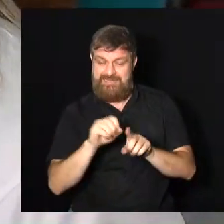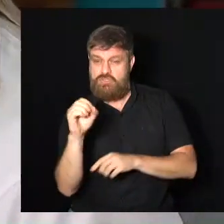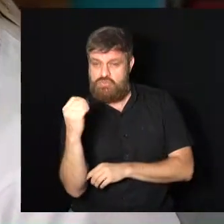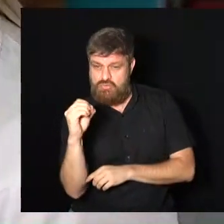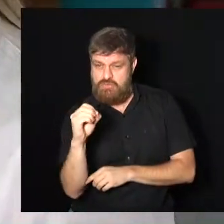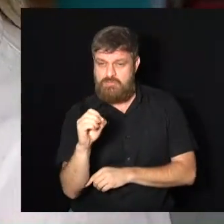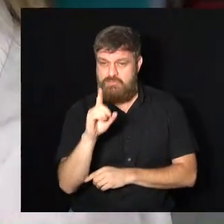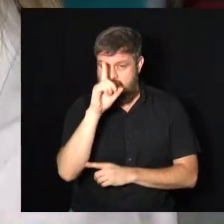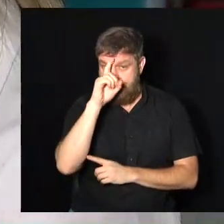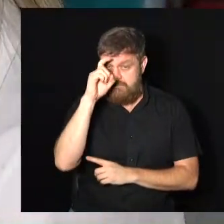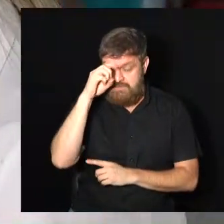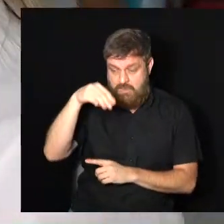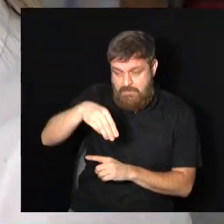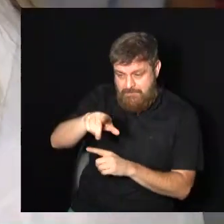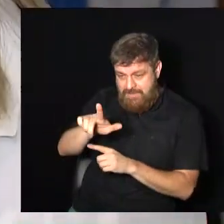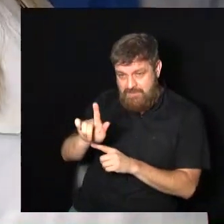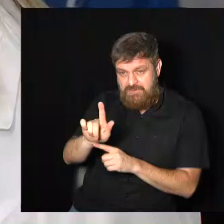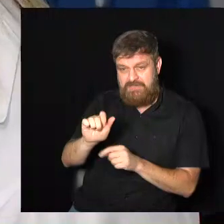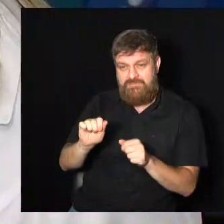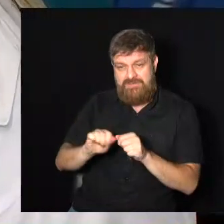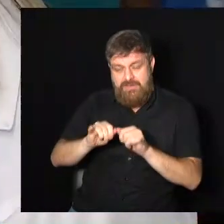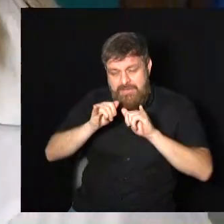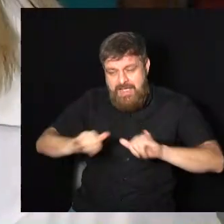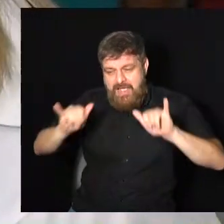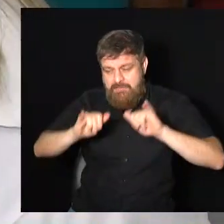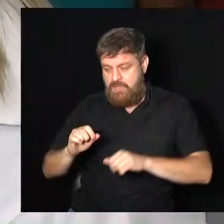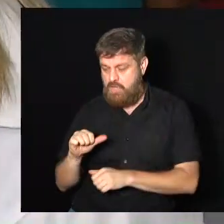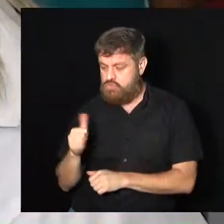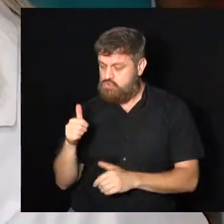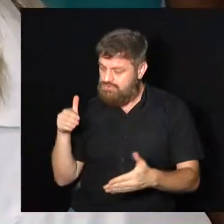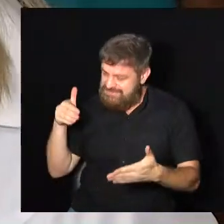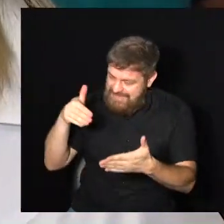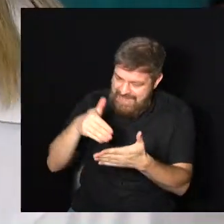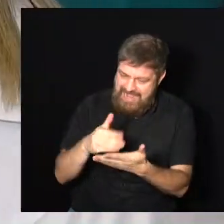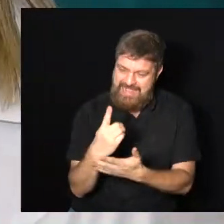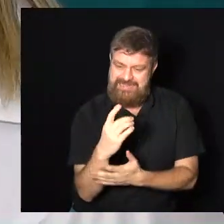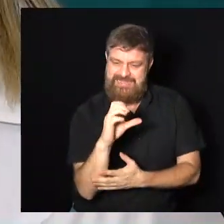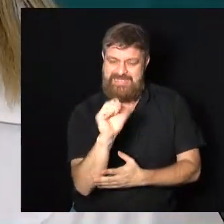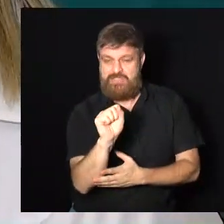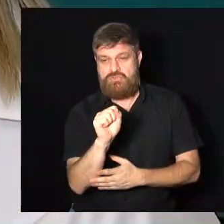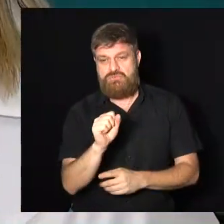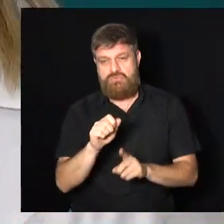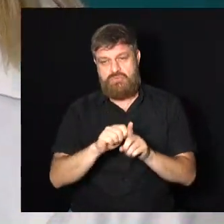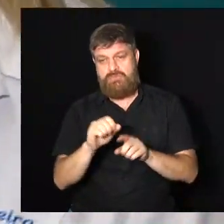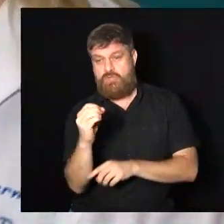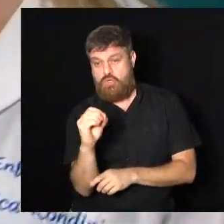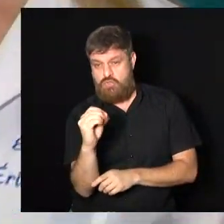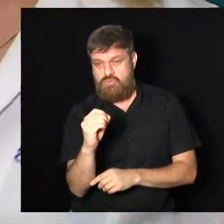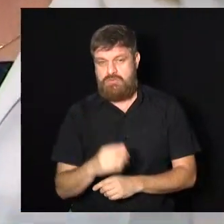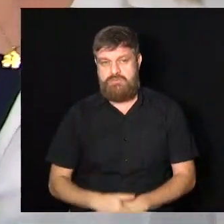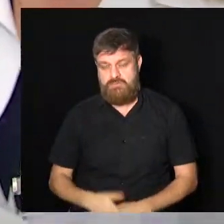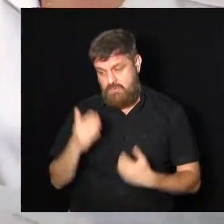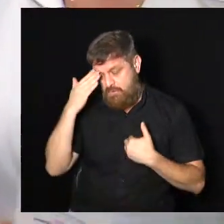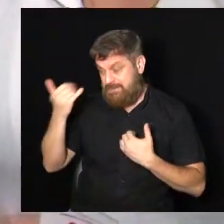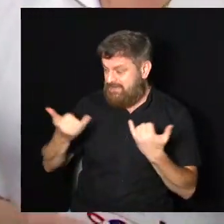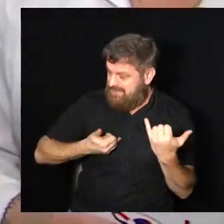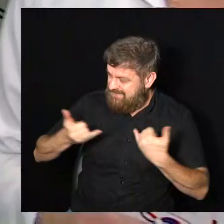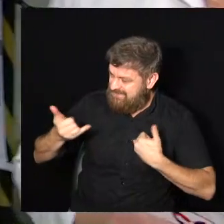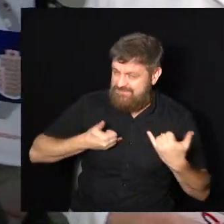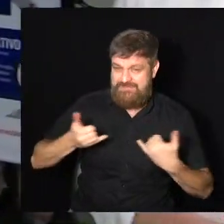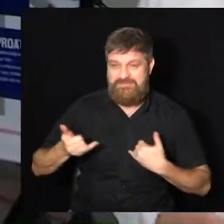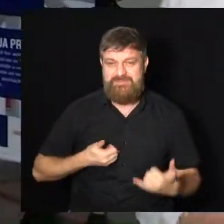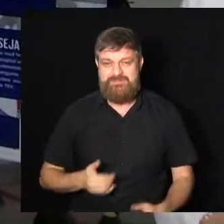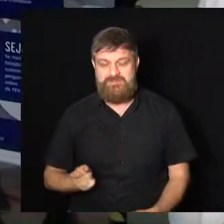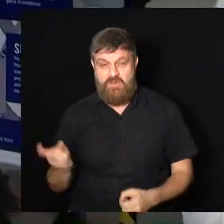Mário Gatti promove uma campanha de 11 a 18, com todas essas ações internas. Perfeito, muito obrigado pelas informações.